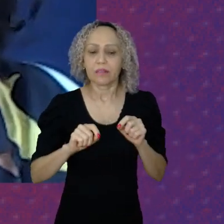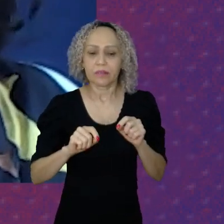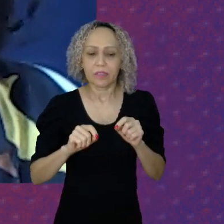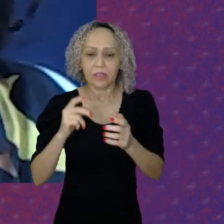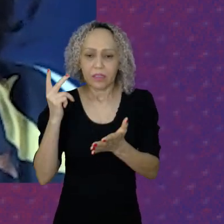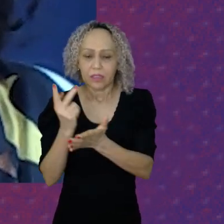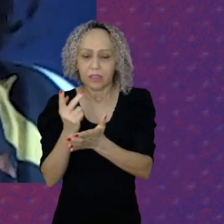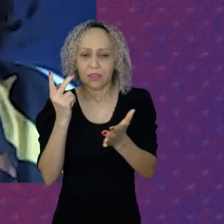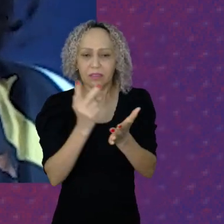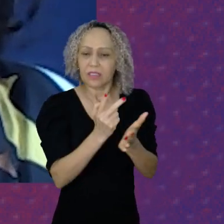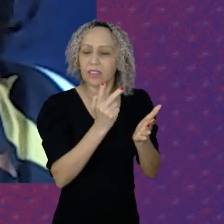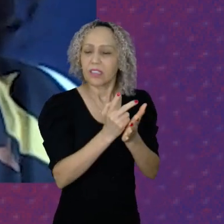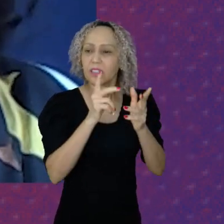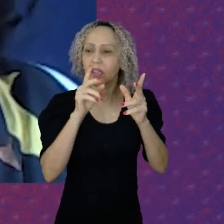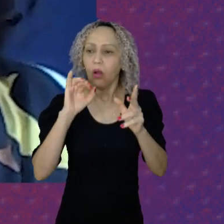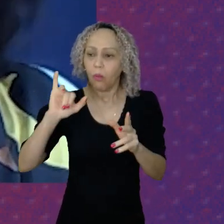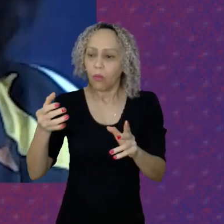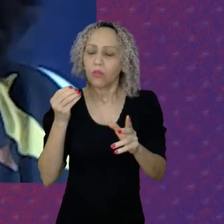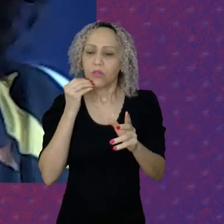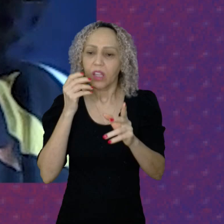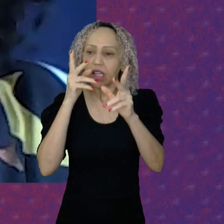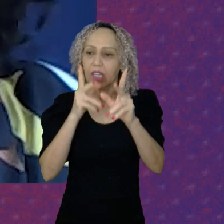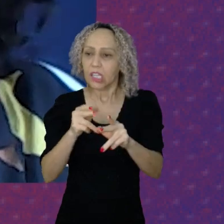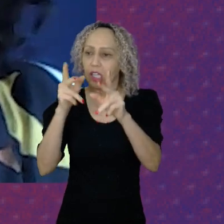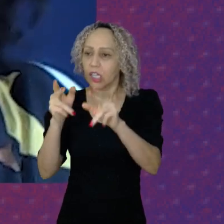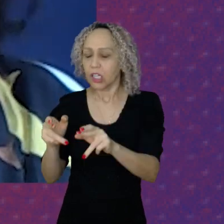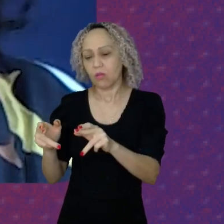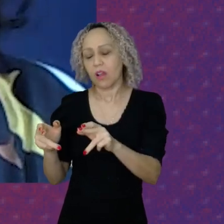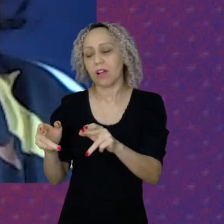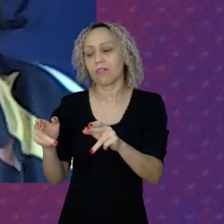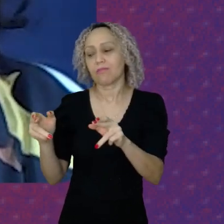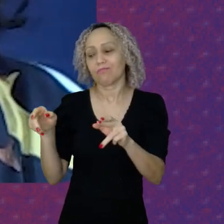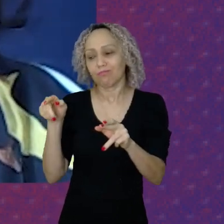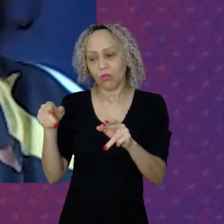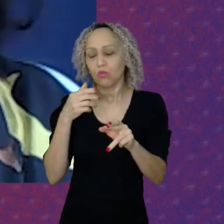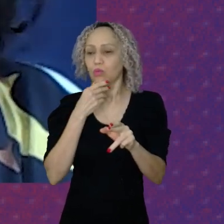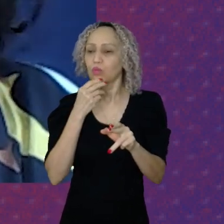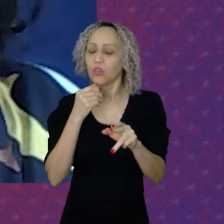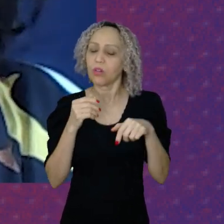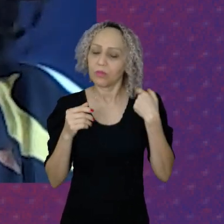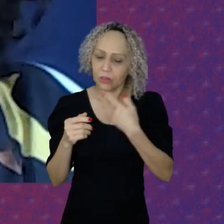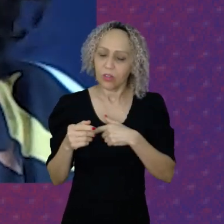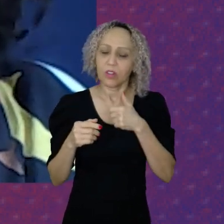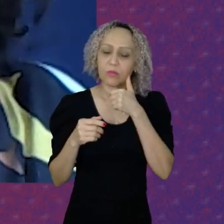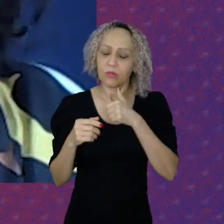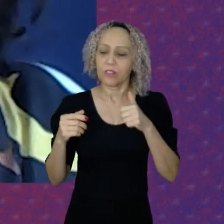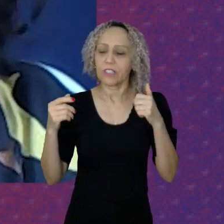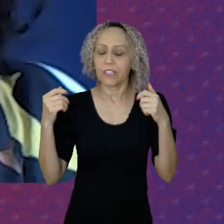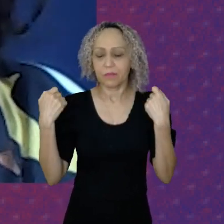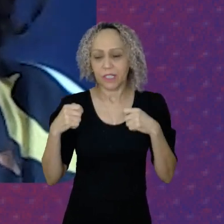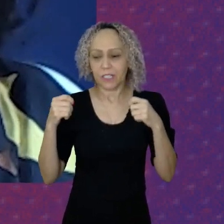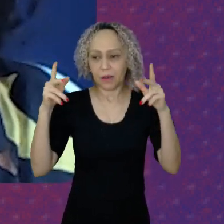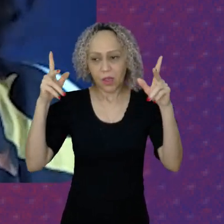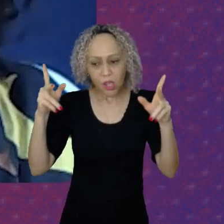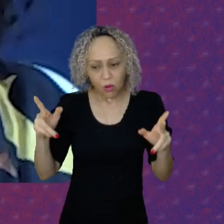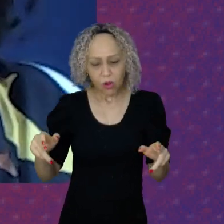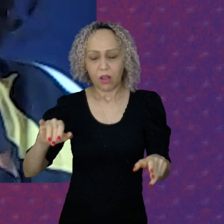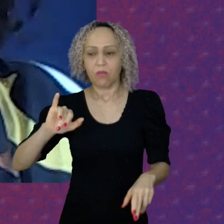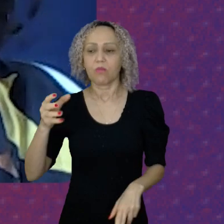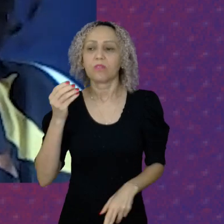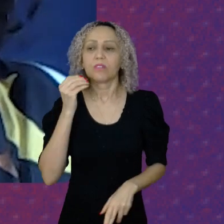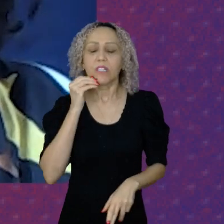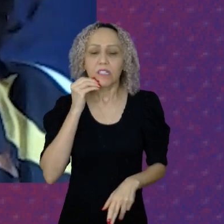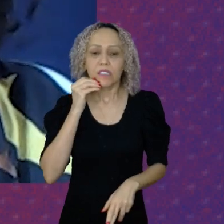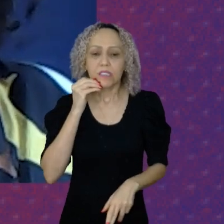mesmas oportunidades que os homens têm. E eu gosto sempre de falar que nós não queremos ocupar